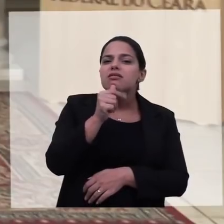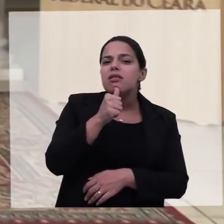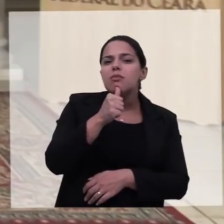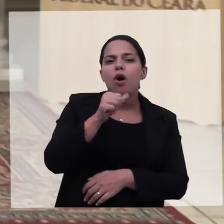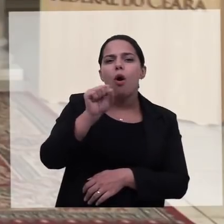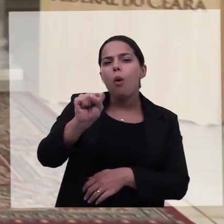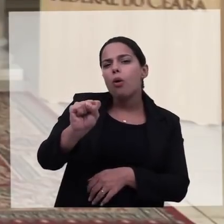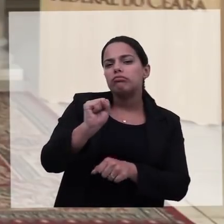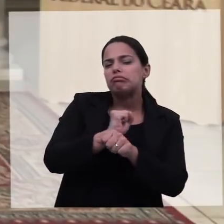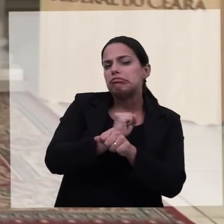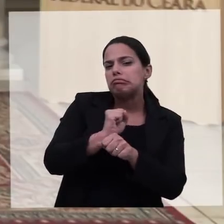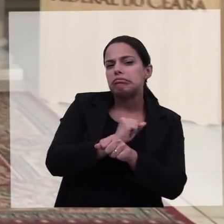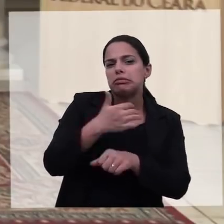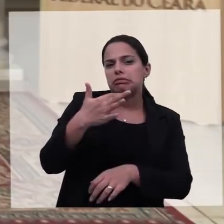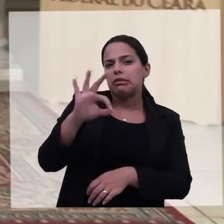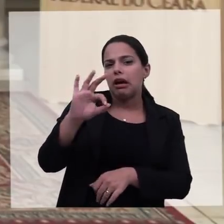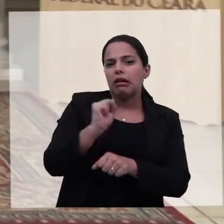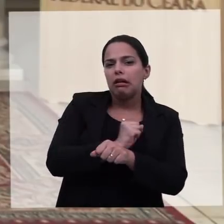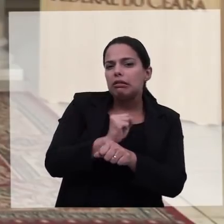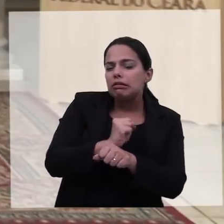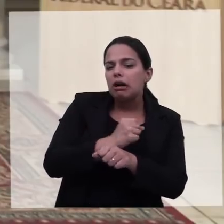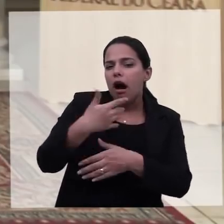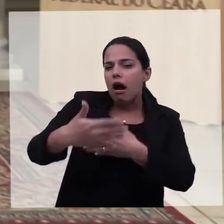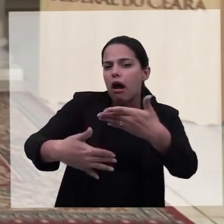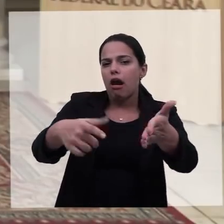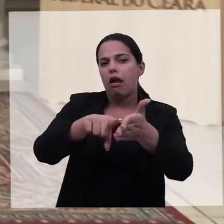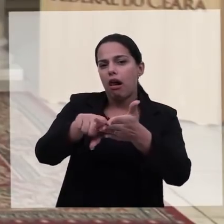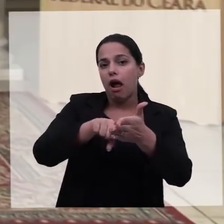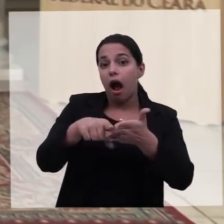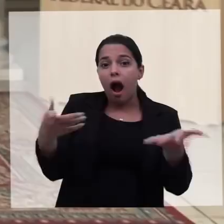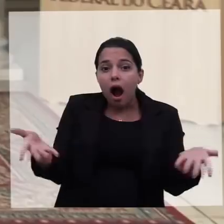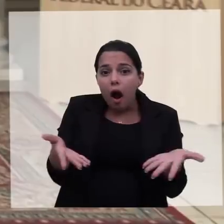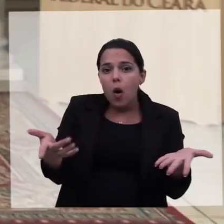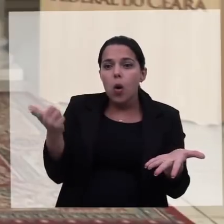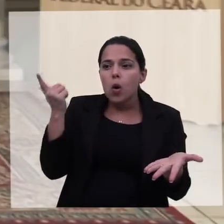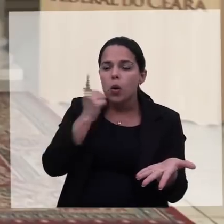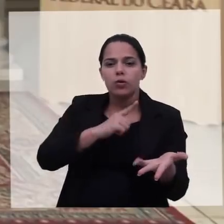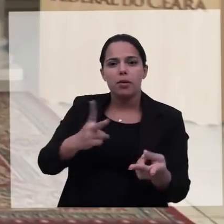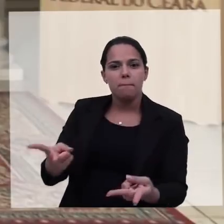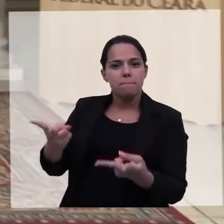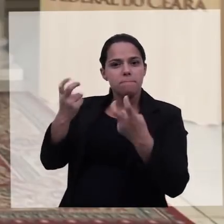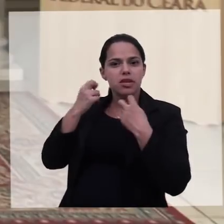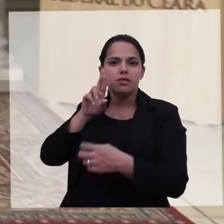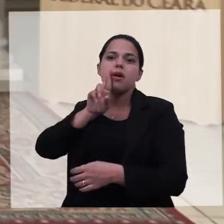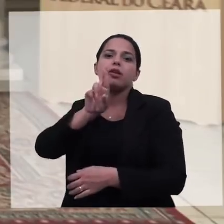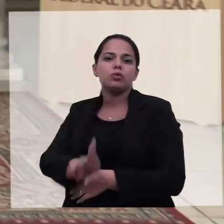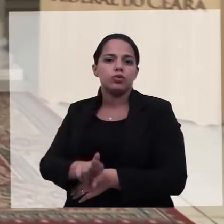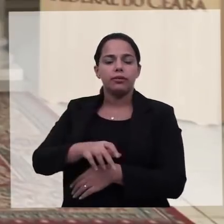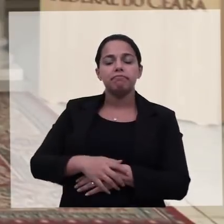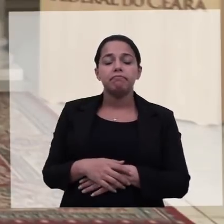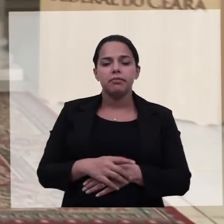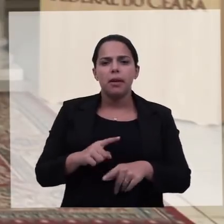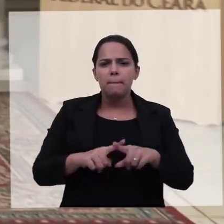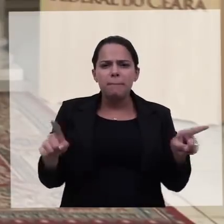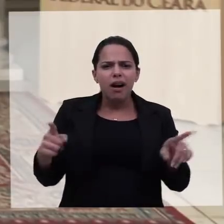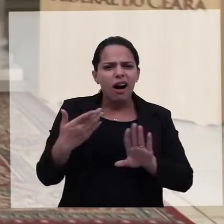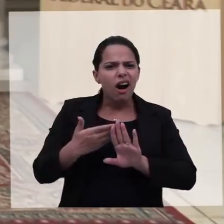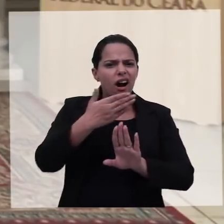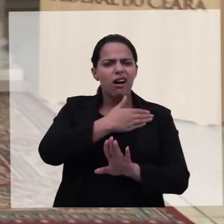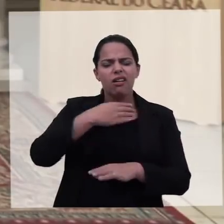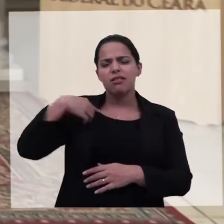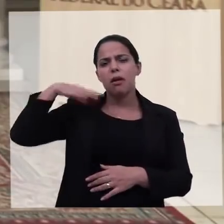anos, 10 anos. Quer dizer, os bons frutos estão sendo colhidos agora. Mas uma coisa que eu não pensava